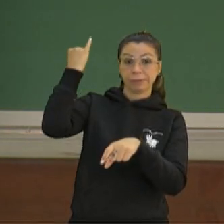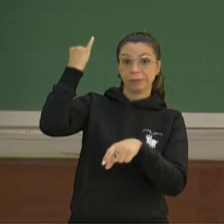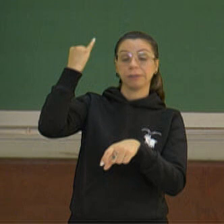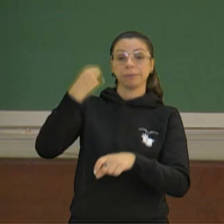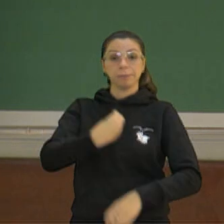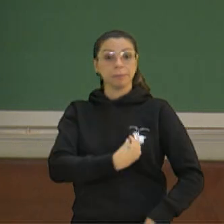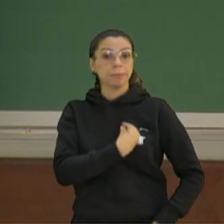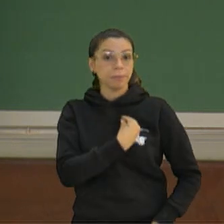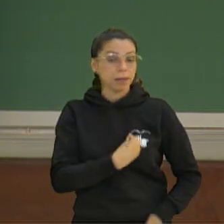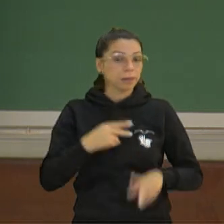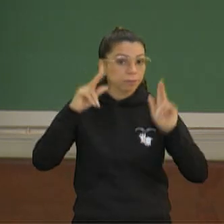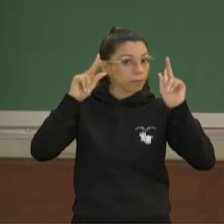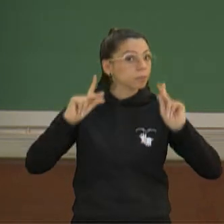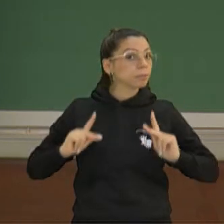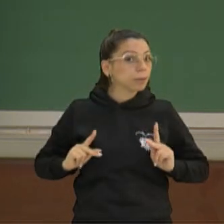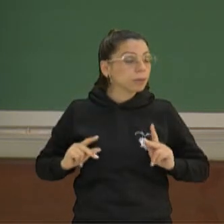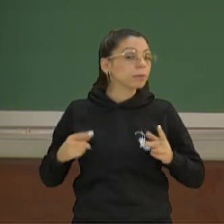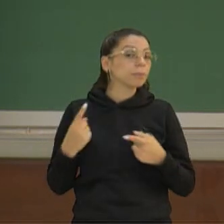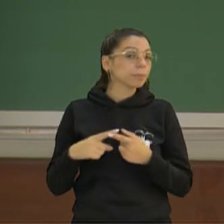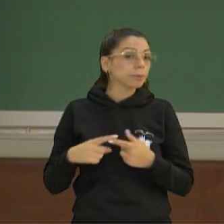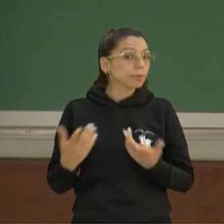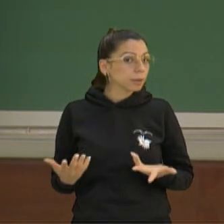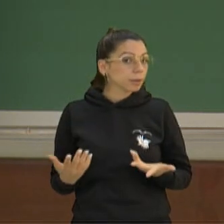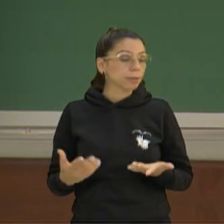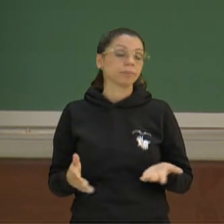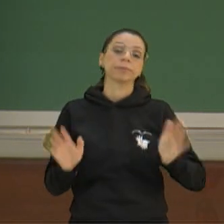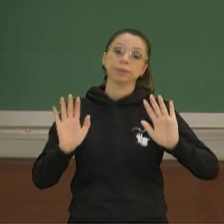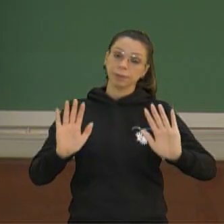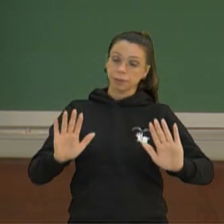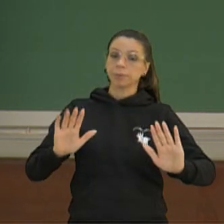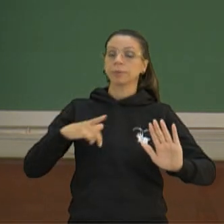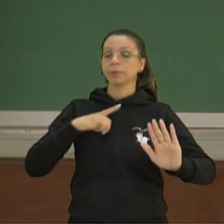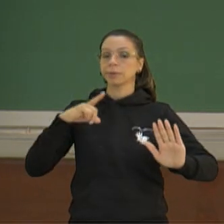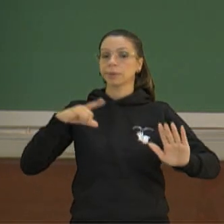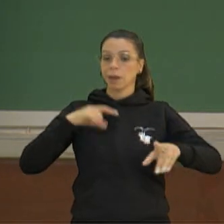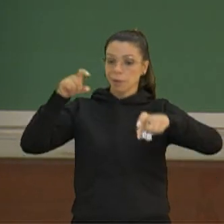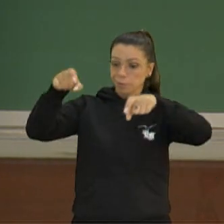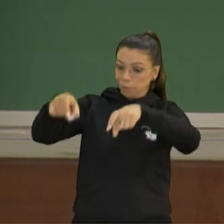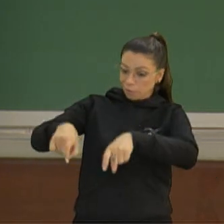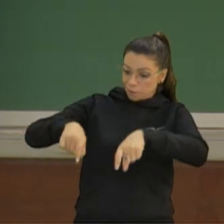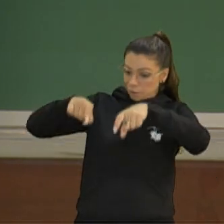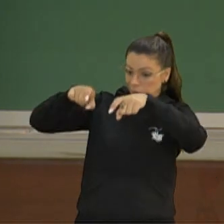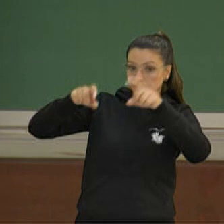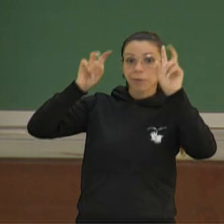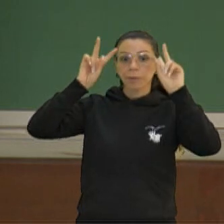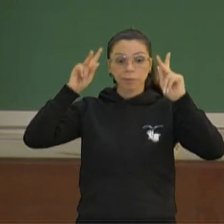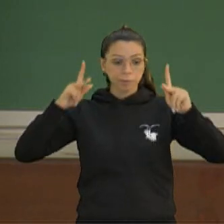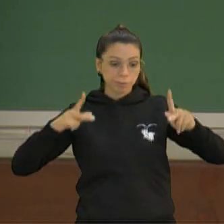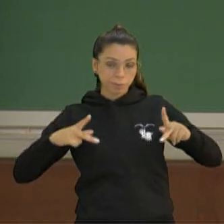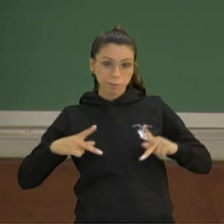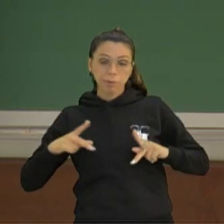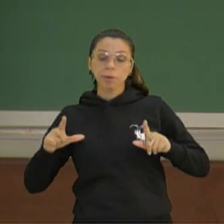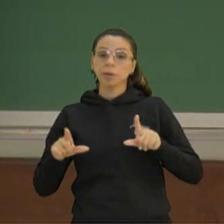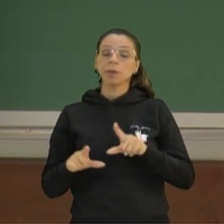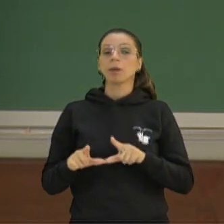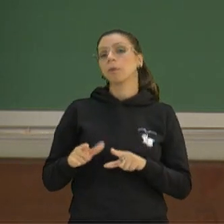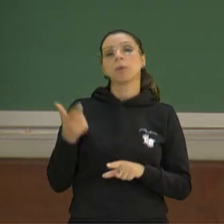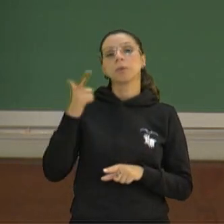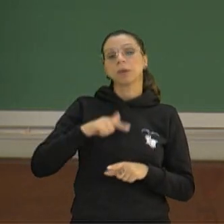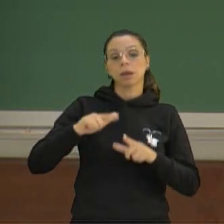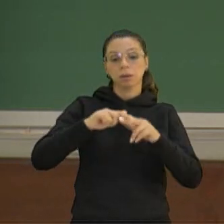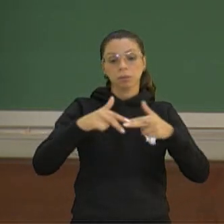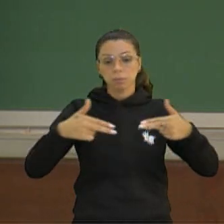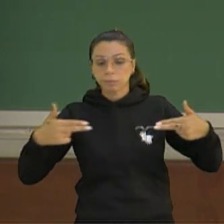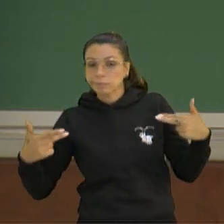essencial para a vida humana. Porque através da agricultura, um ser humano adquire produtos cultivados